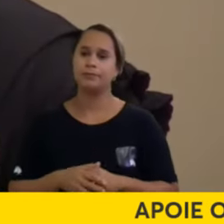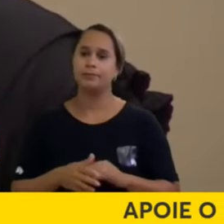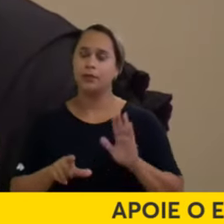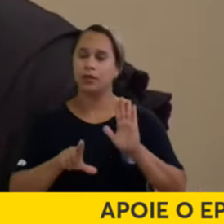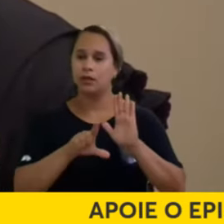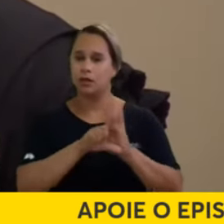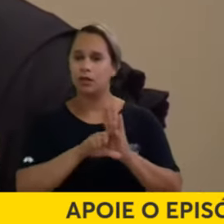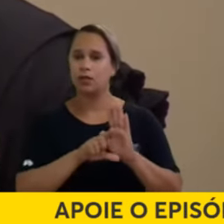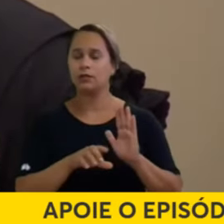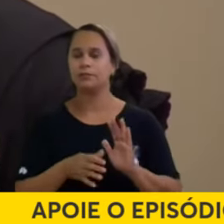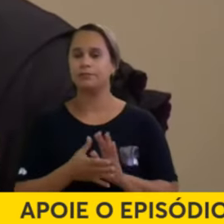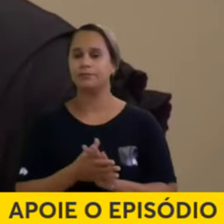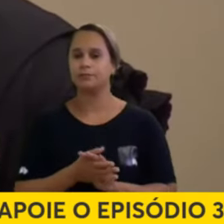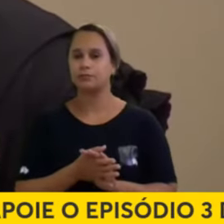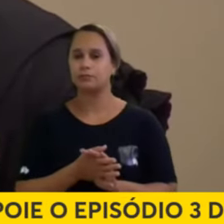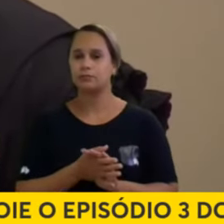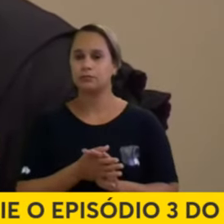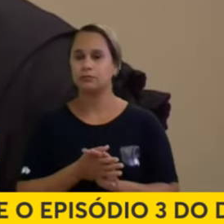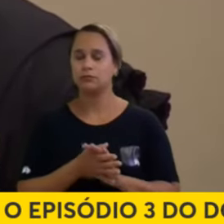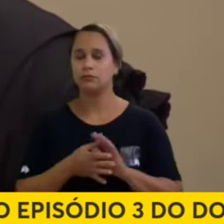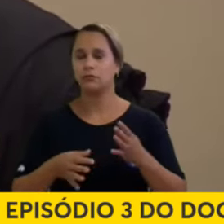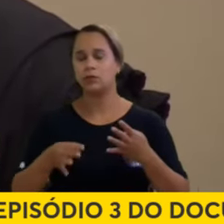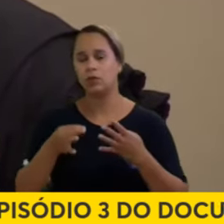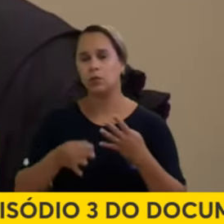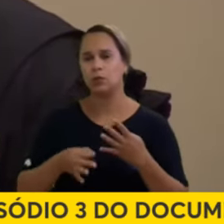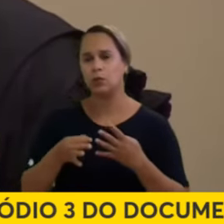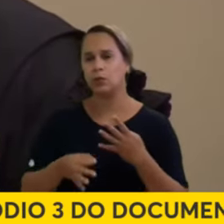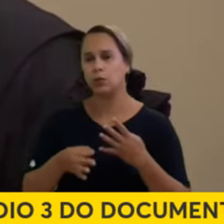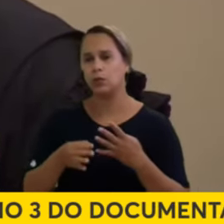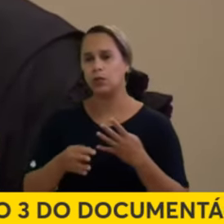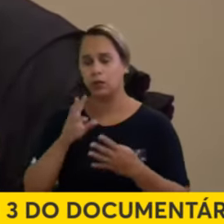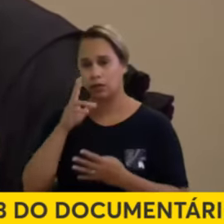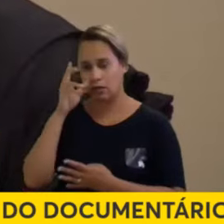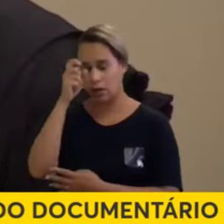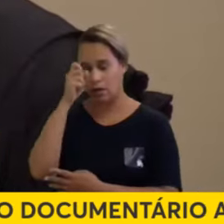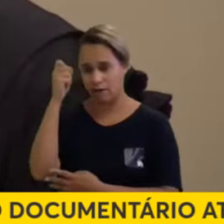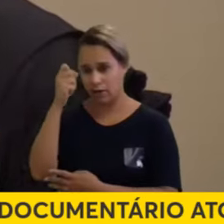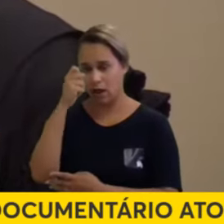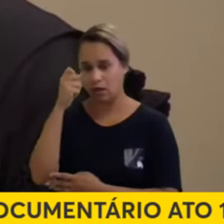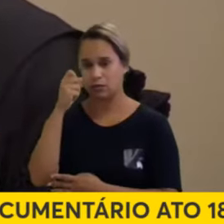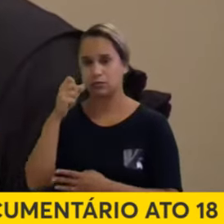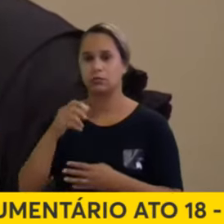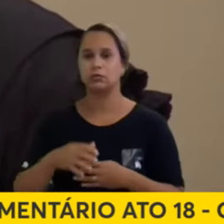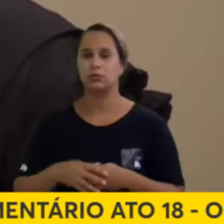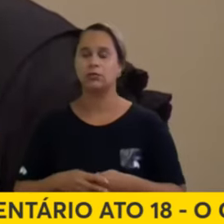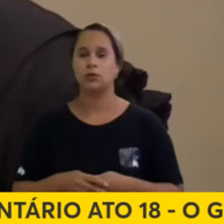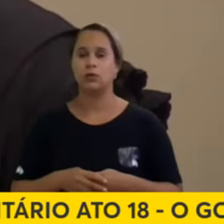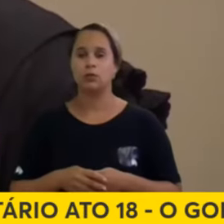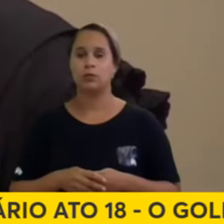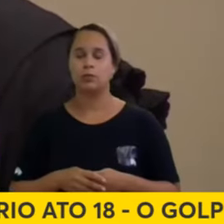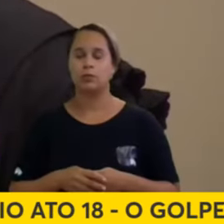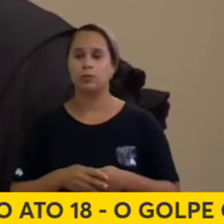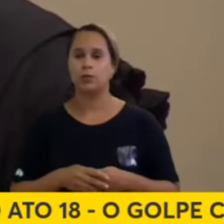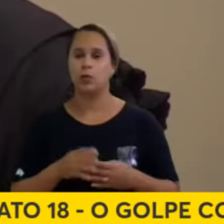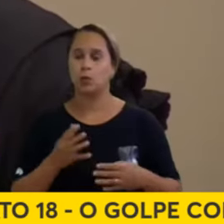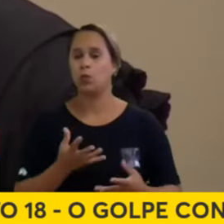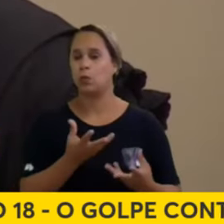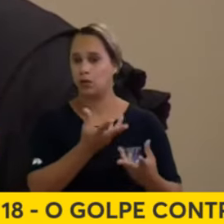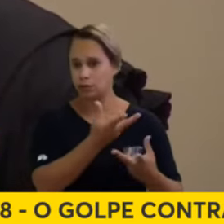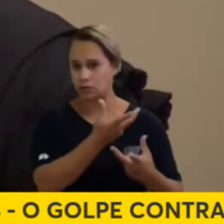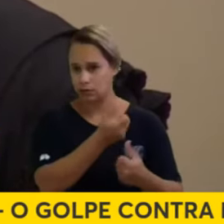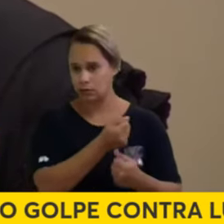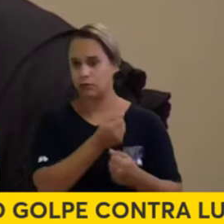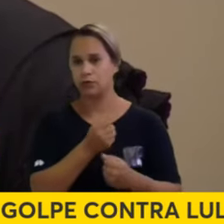cito jurisprudência envolvendo a gravidade que pode ser entendido sobre dois aspectos o qualitativo e o quantitativo na na